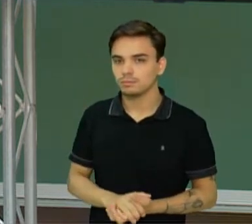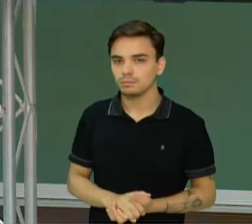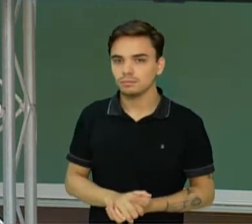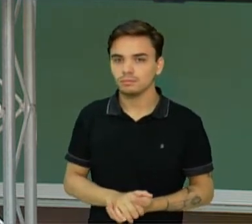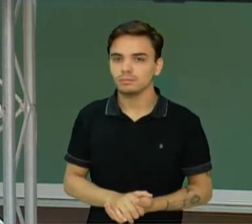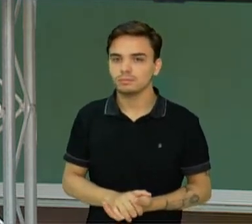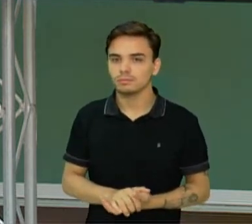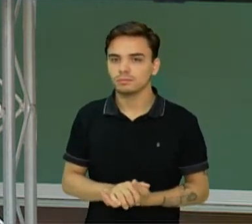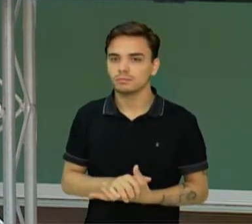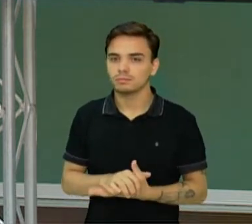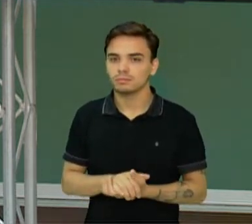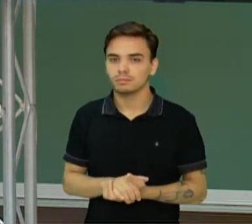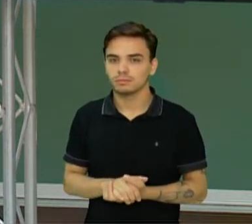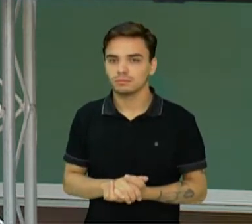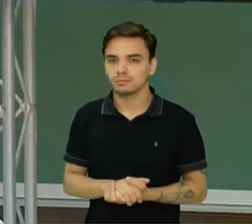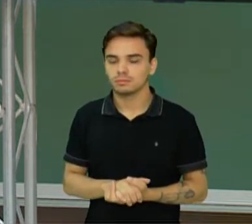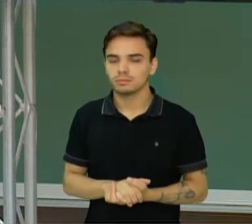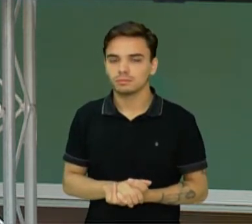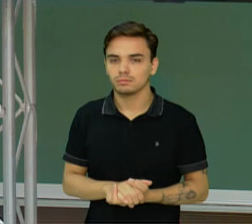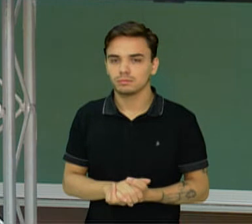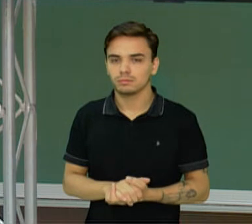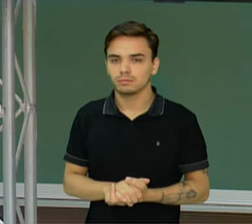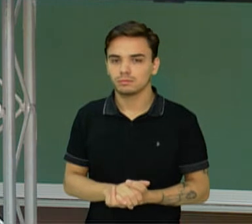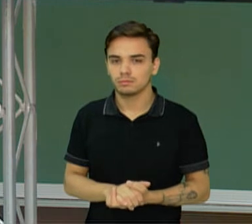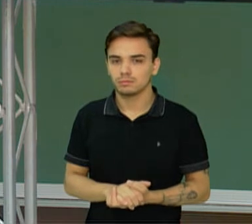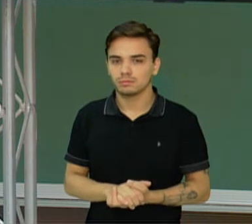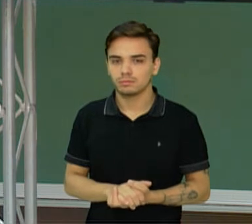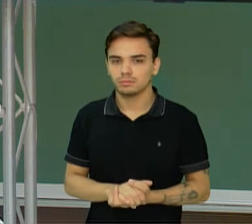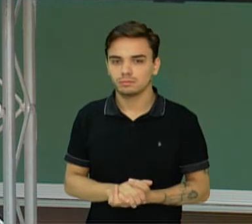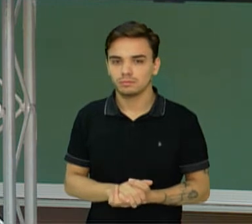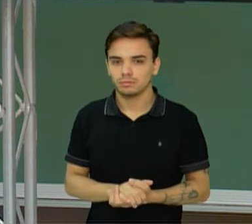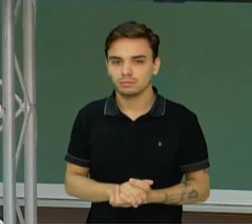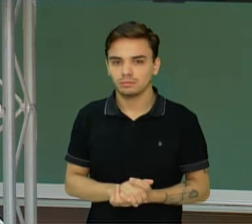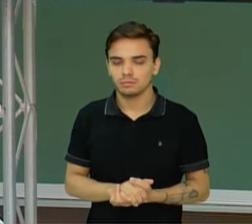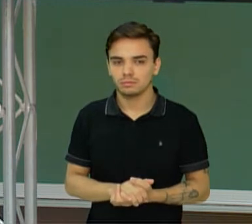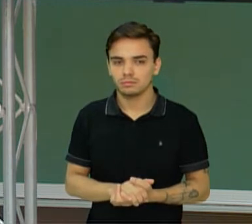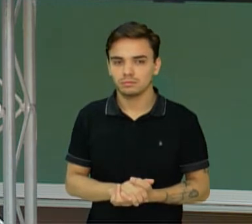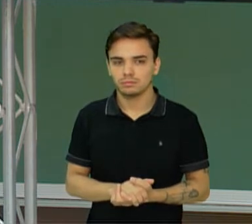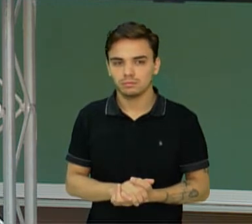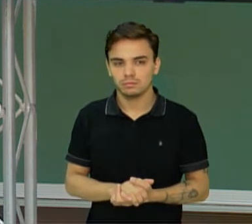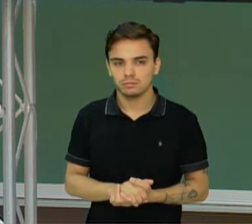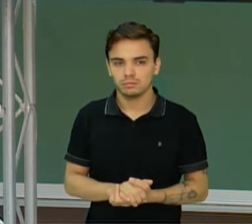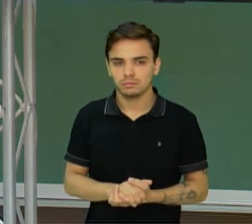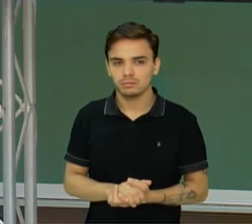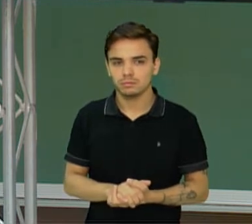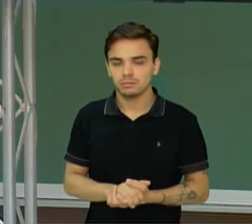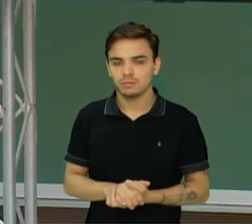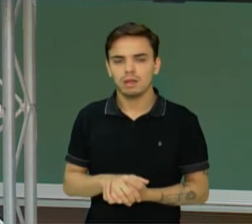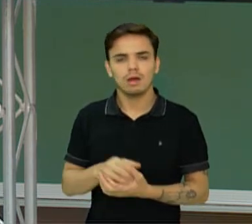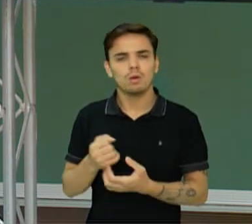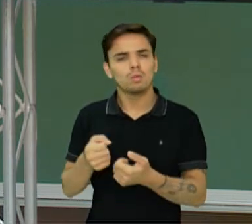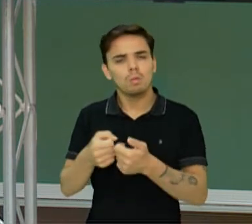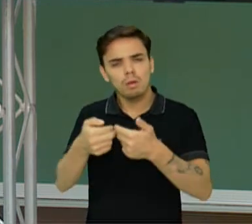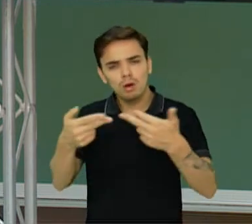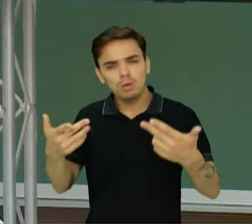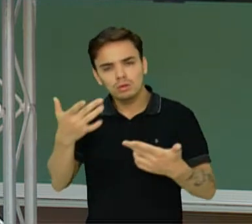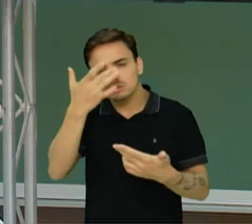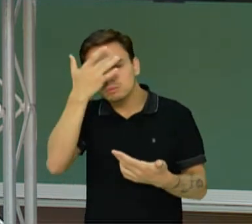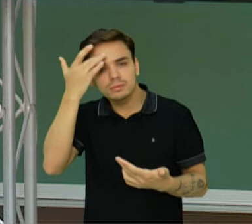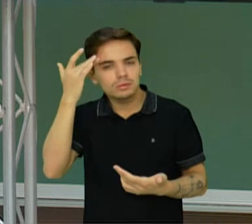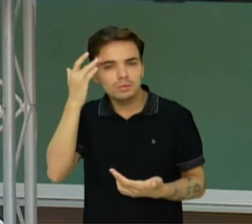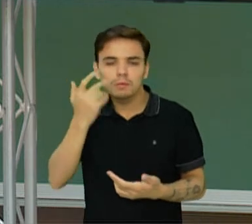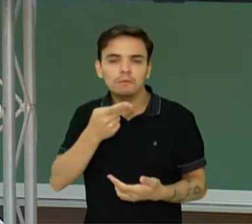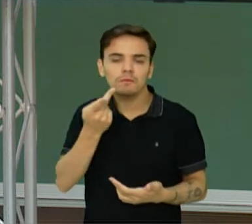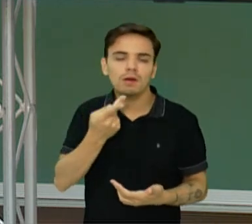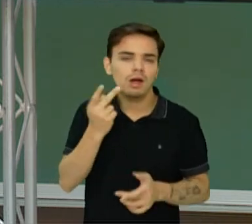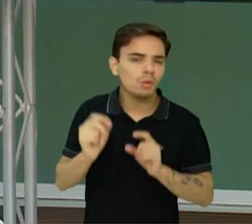and boring subject of a conversation, something that people talk about. Alguma coisa que as pessoas falam. Que coisa